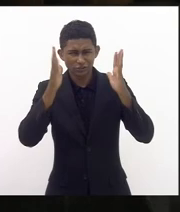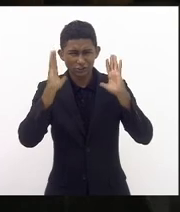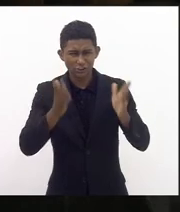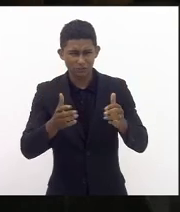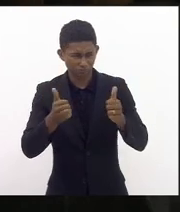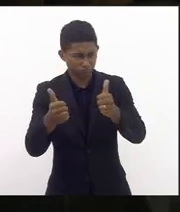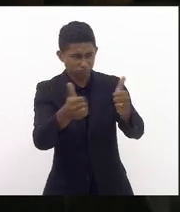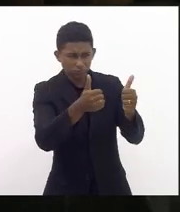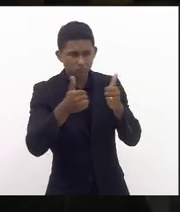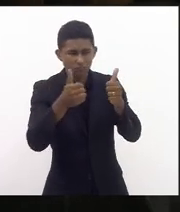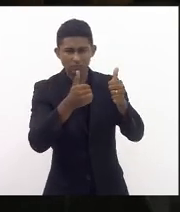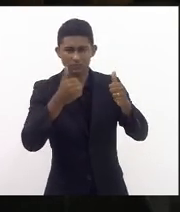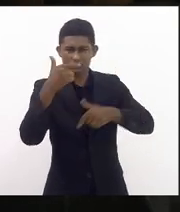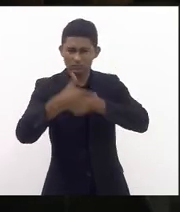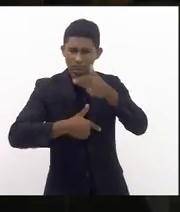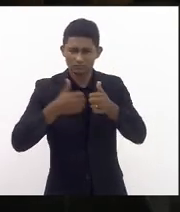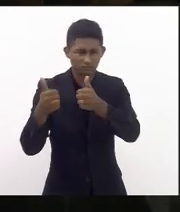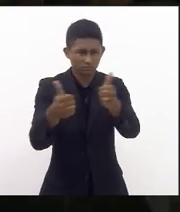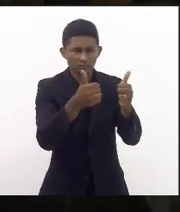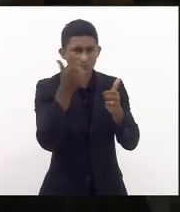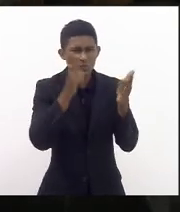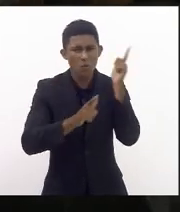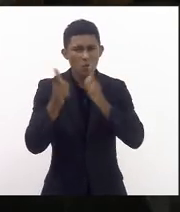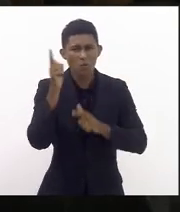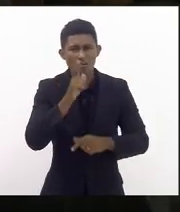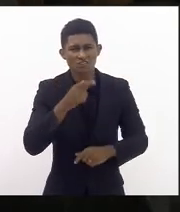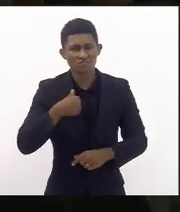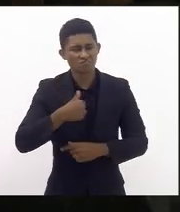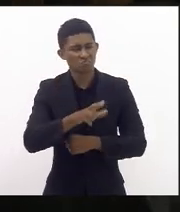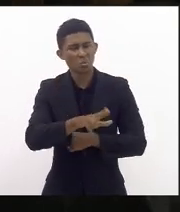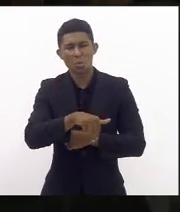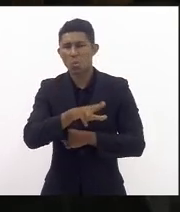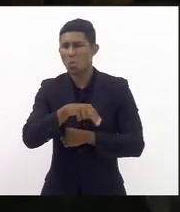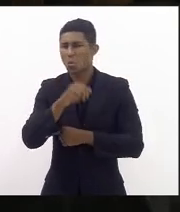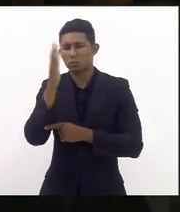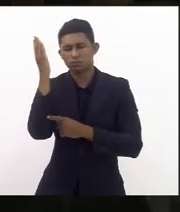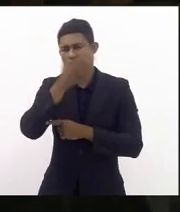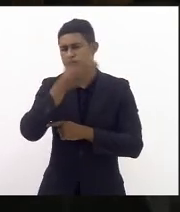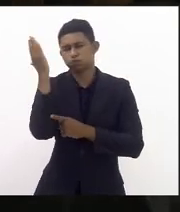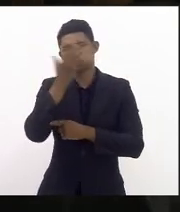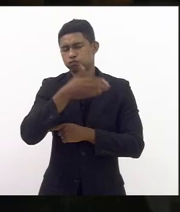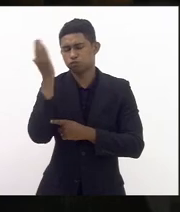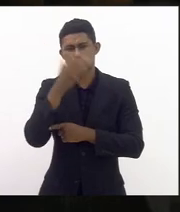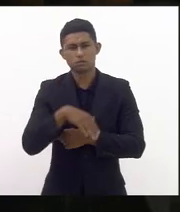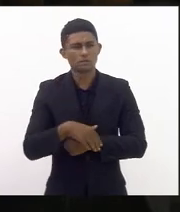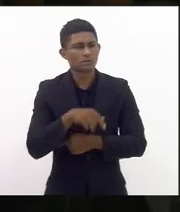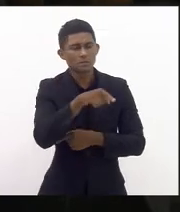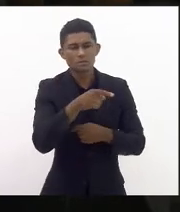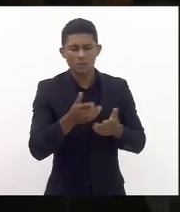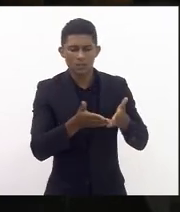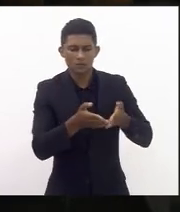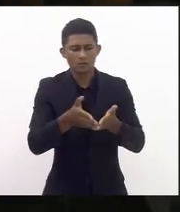sobre águas, né, montado em cascos de navio, como fosse plataformas.